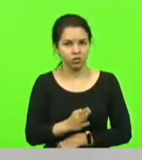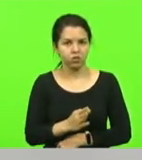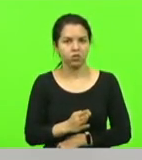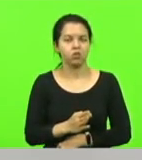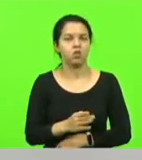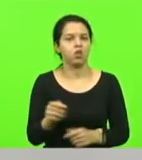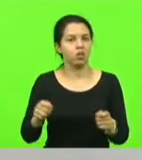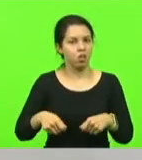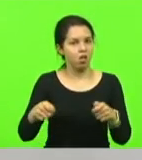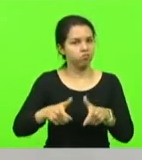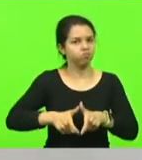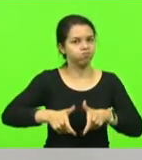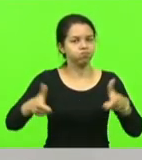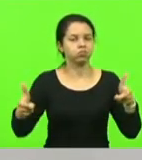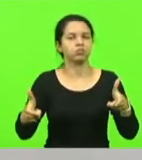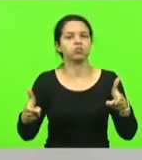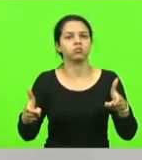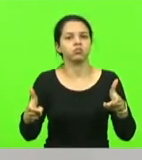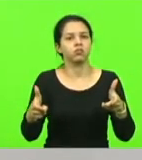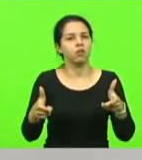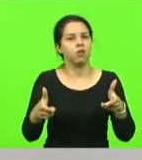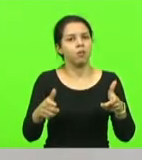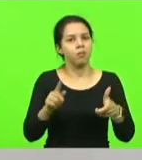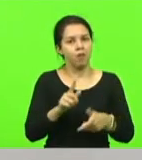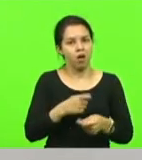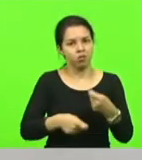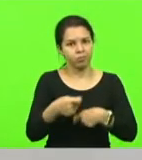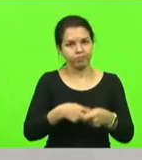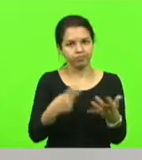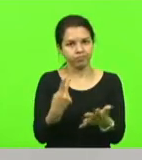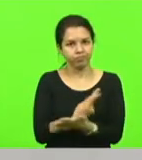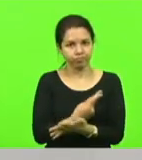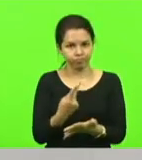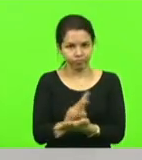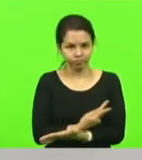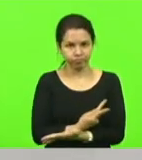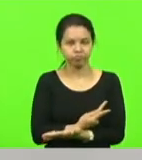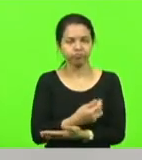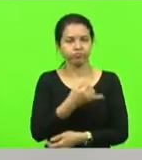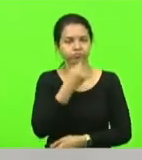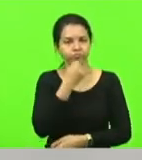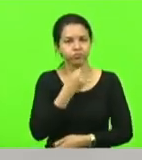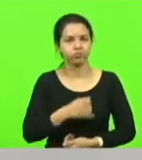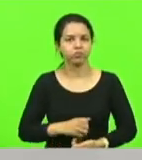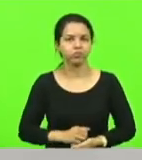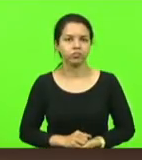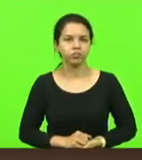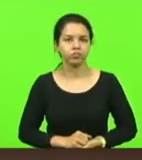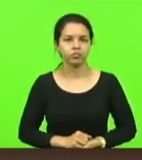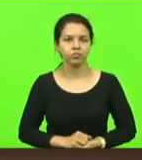enorme, porém muito mal administrado, infelizmente. Obrigado, presidente.